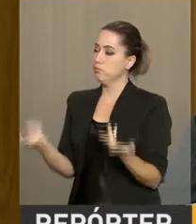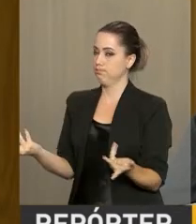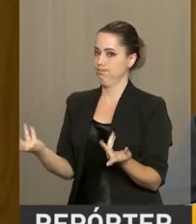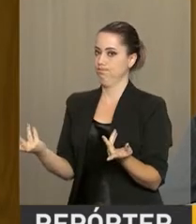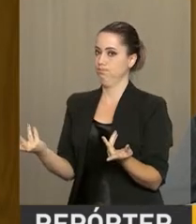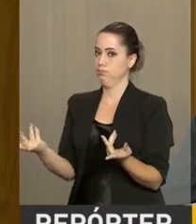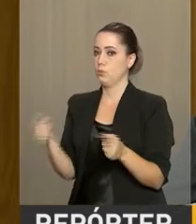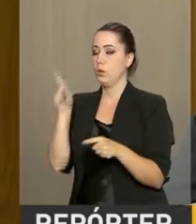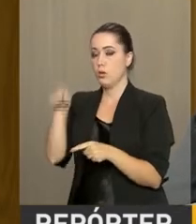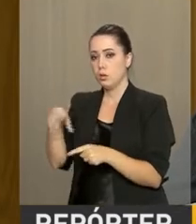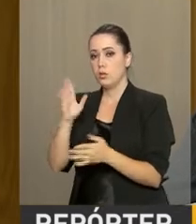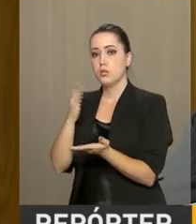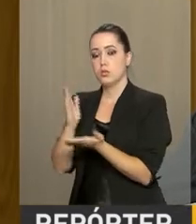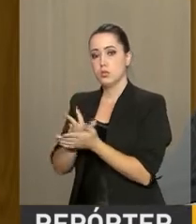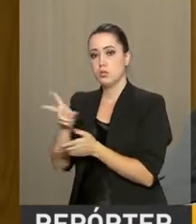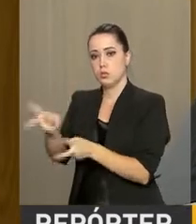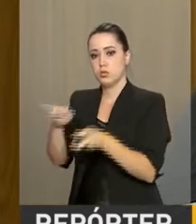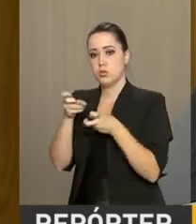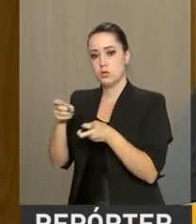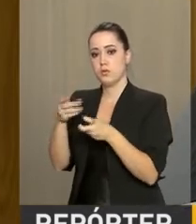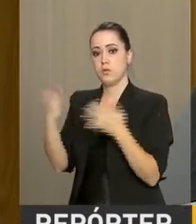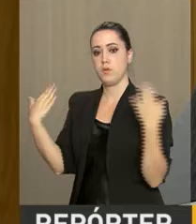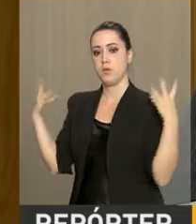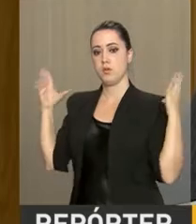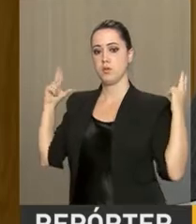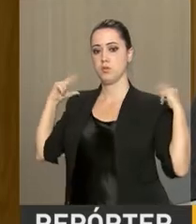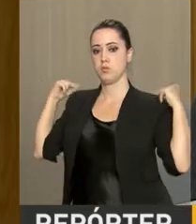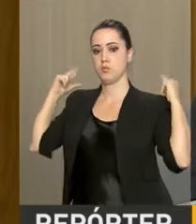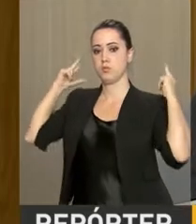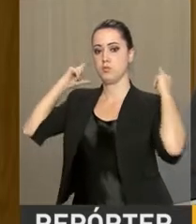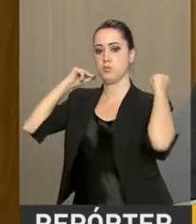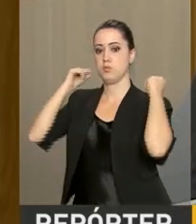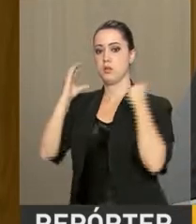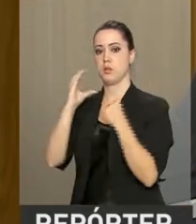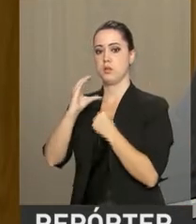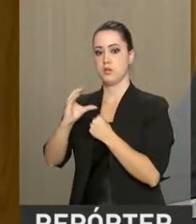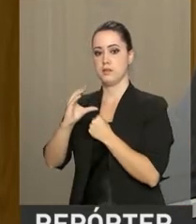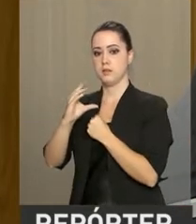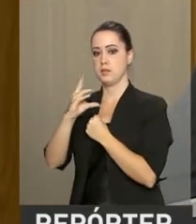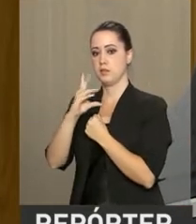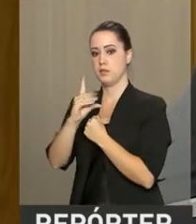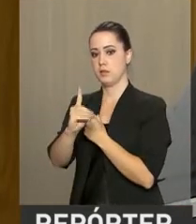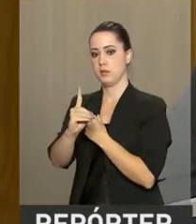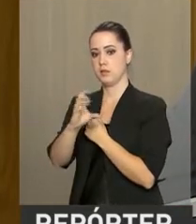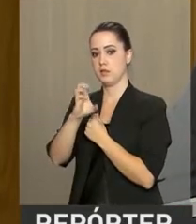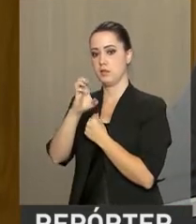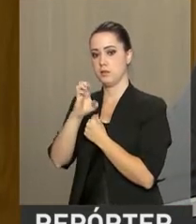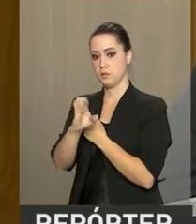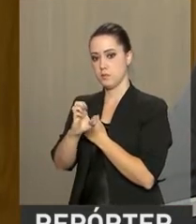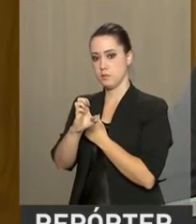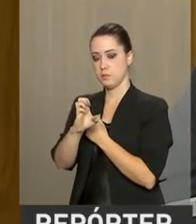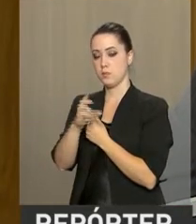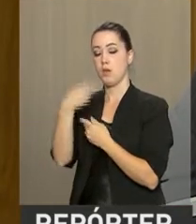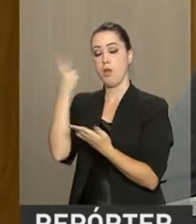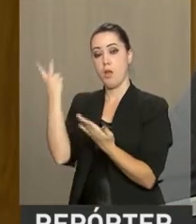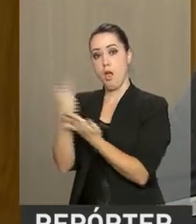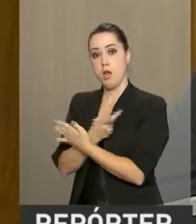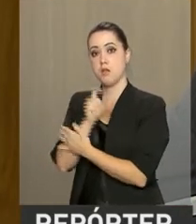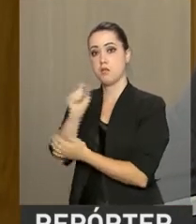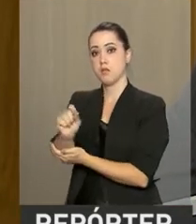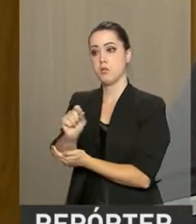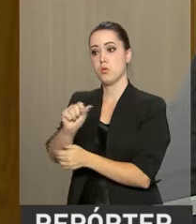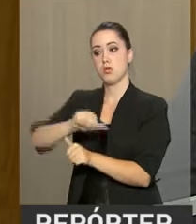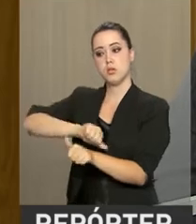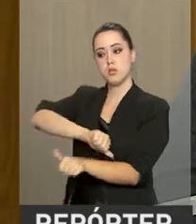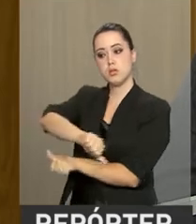é previsto para o motorista profissional categoria c d e é que ele vai ser realizado no momento da